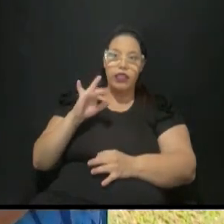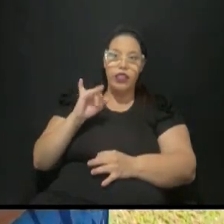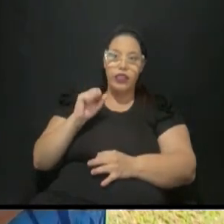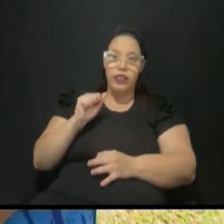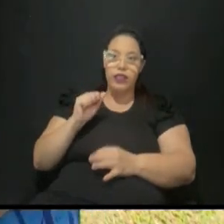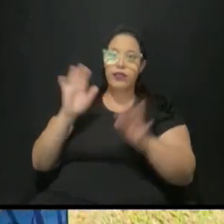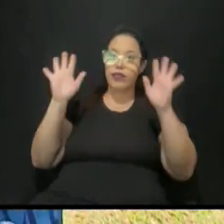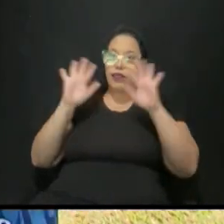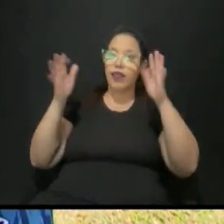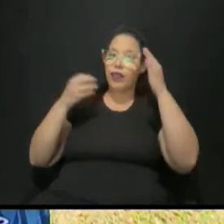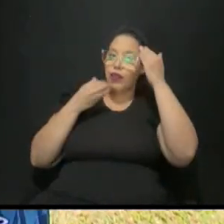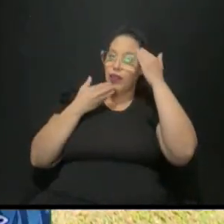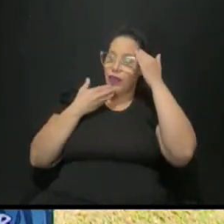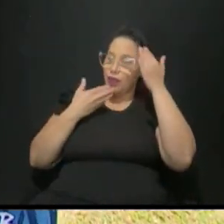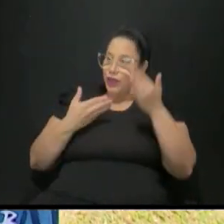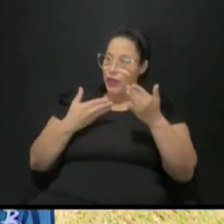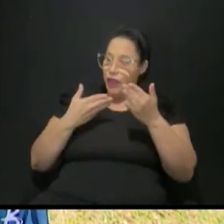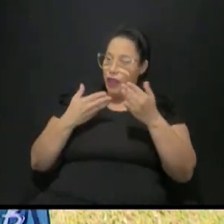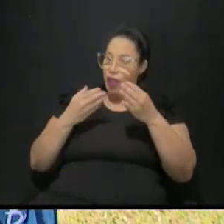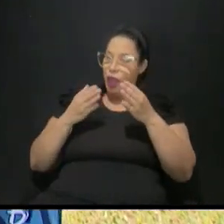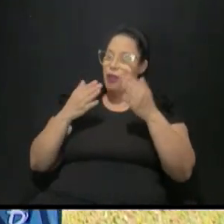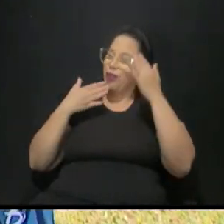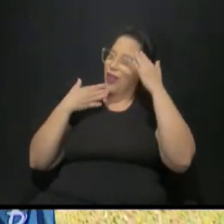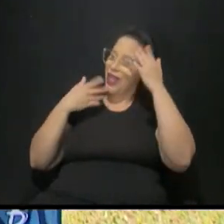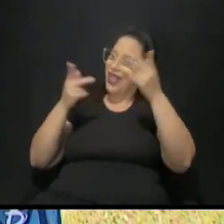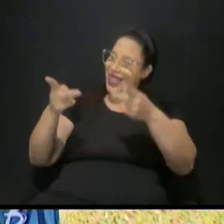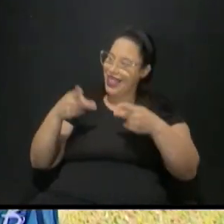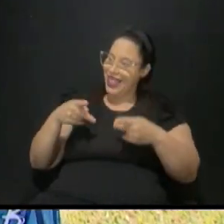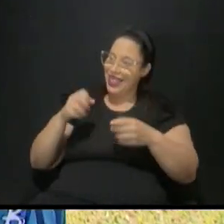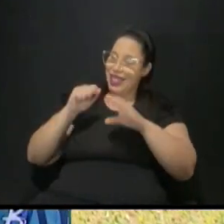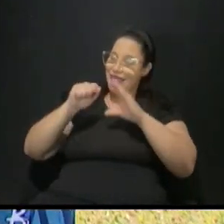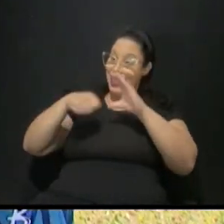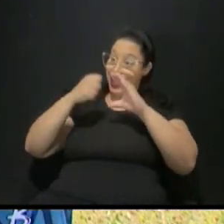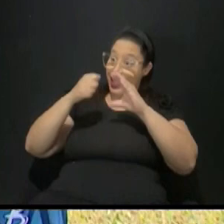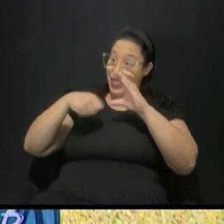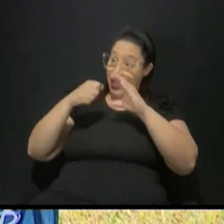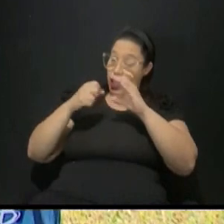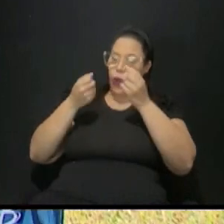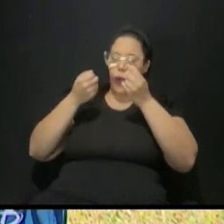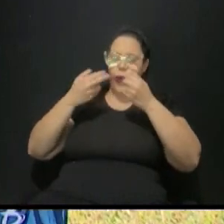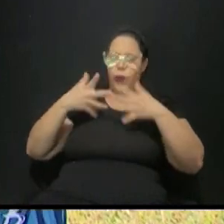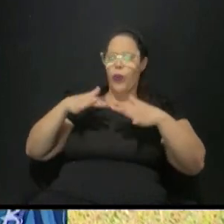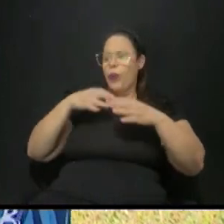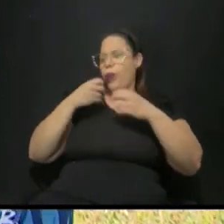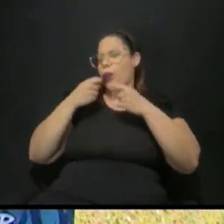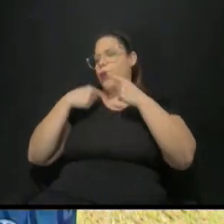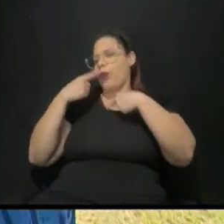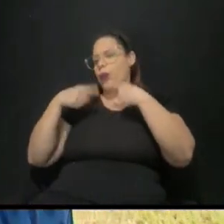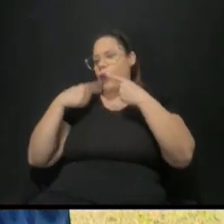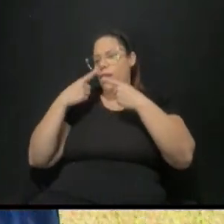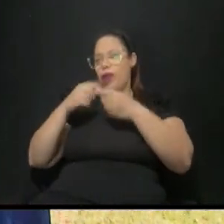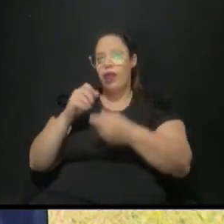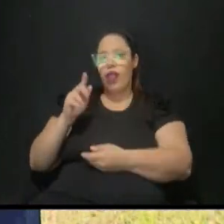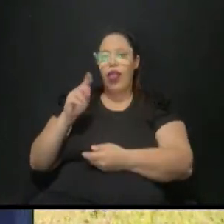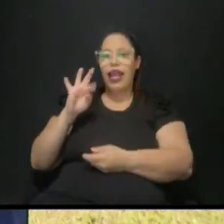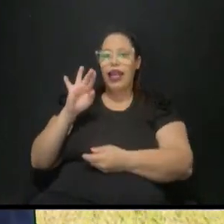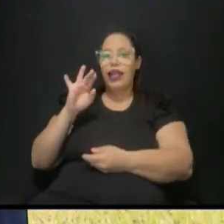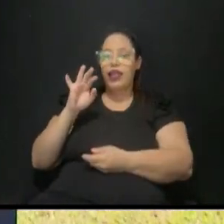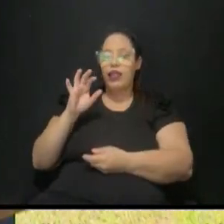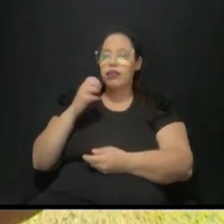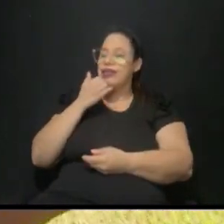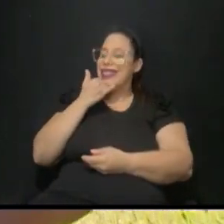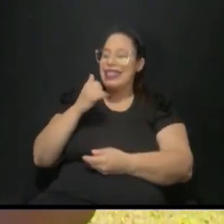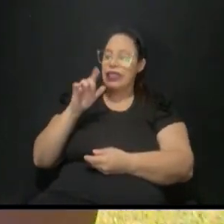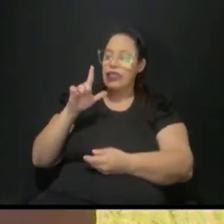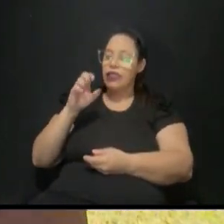Muito obrigada por participar aqui com a gente do Estúdio Câmara e tirar todas as dúvidas. Letícia, como que funciona